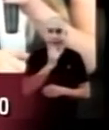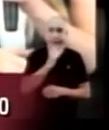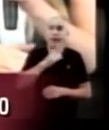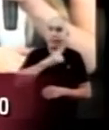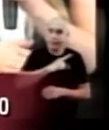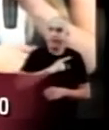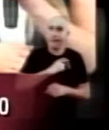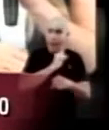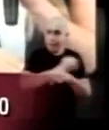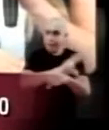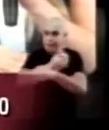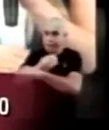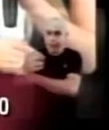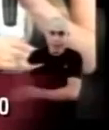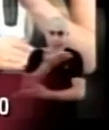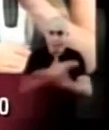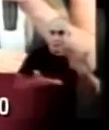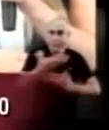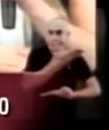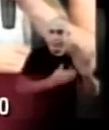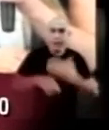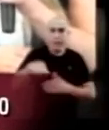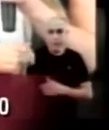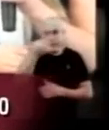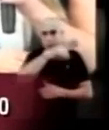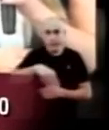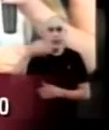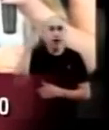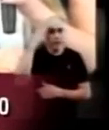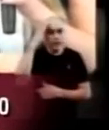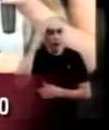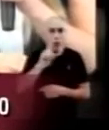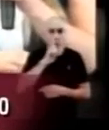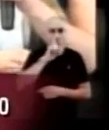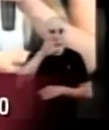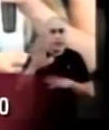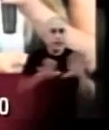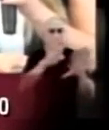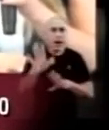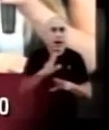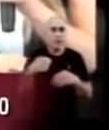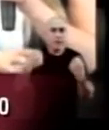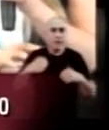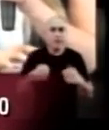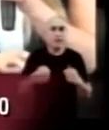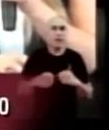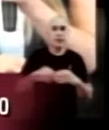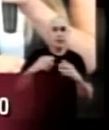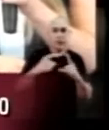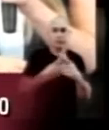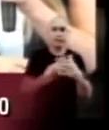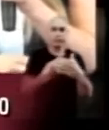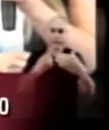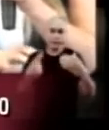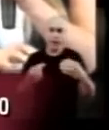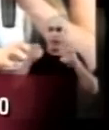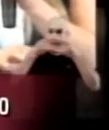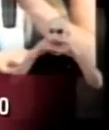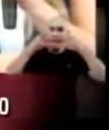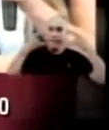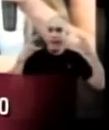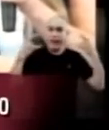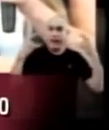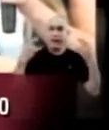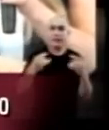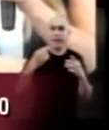absolutos aqui, para que vocês entendam que as medidas ainda são todas necessárias. O distanciamento, o uso de máscara,